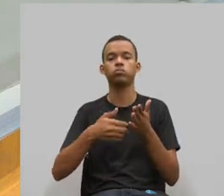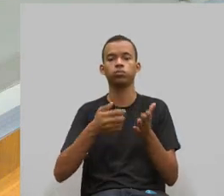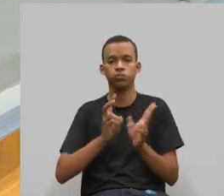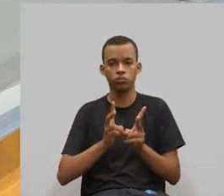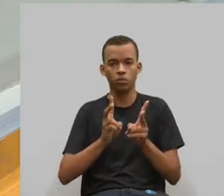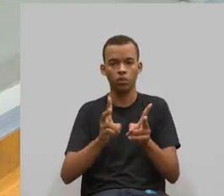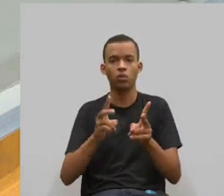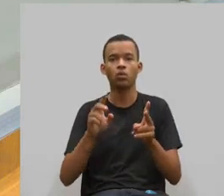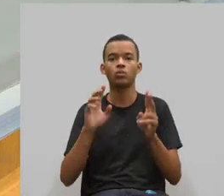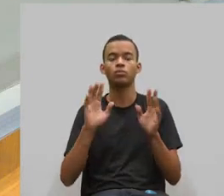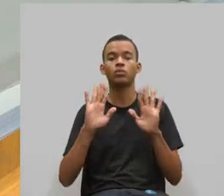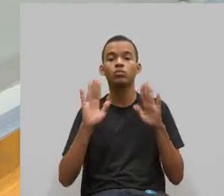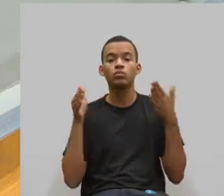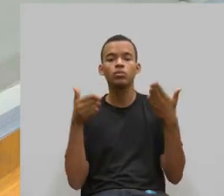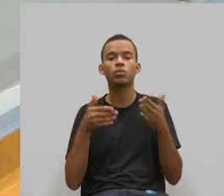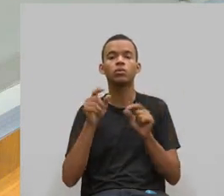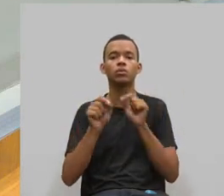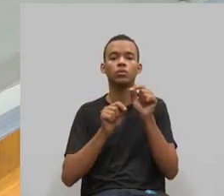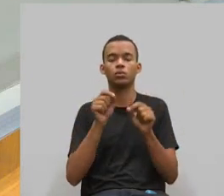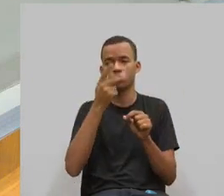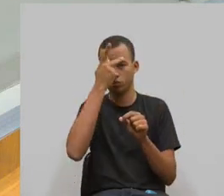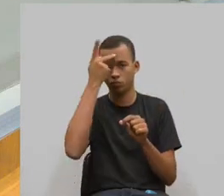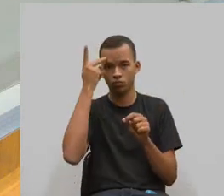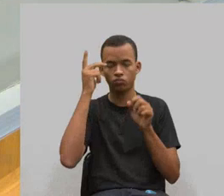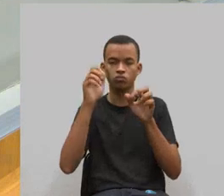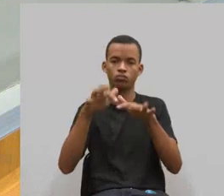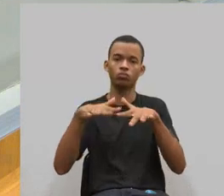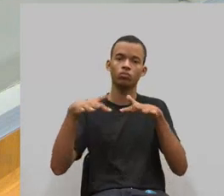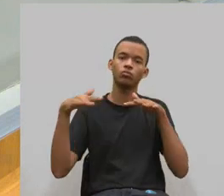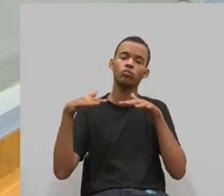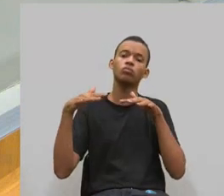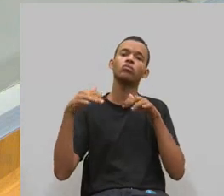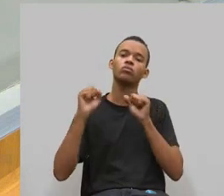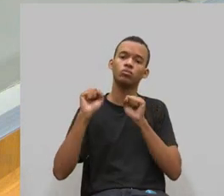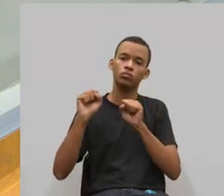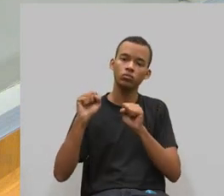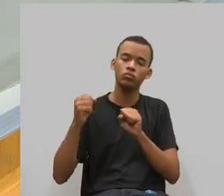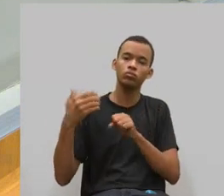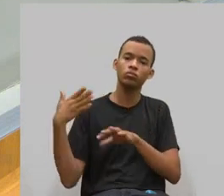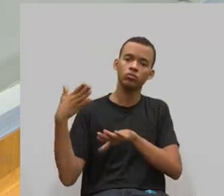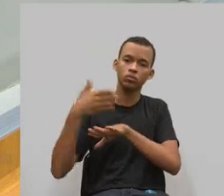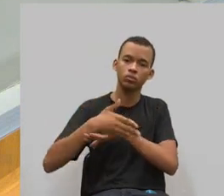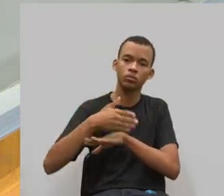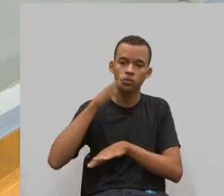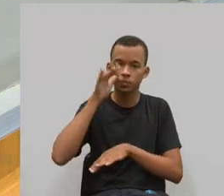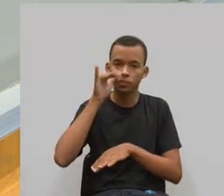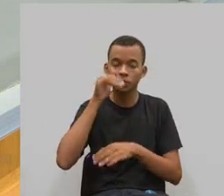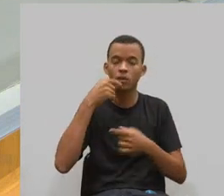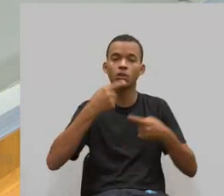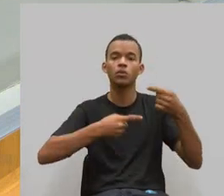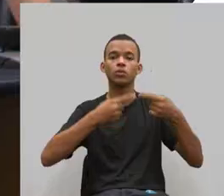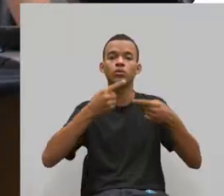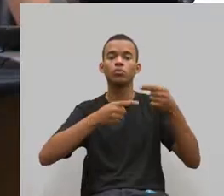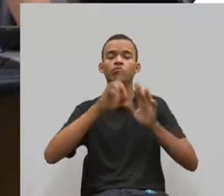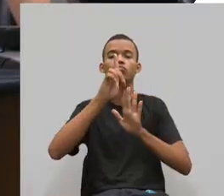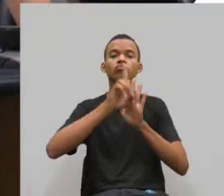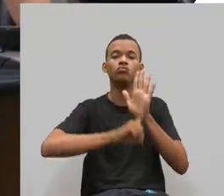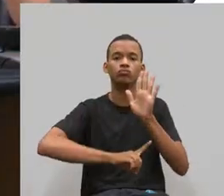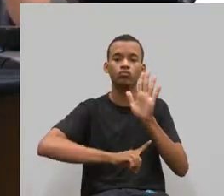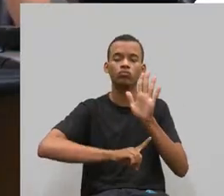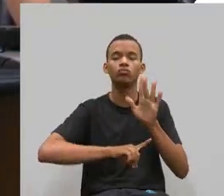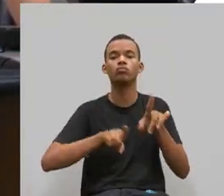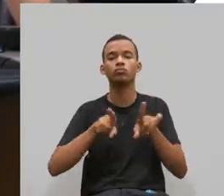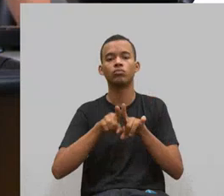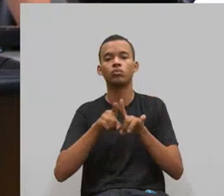realizar a audiência pública e a receber discutir e votar proposições da comissão o